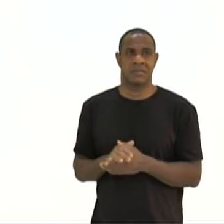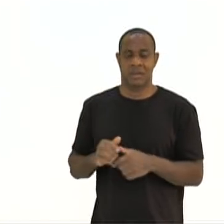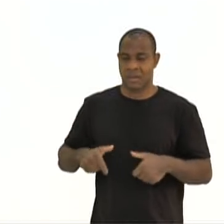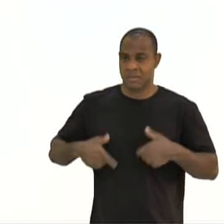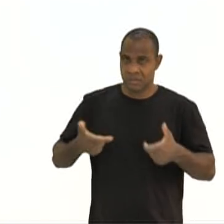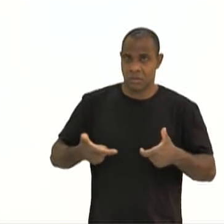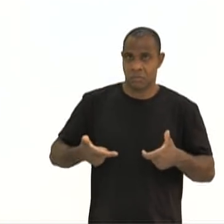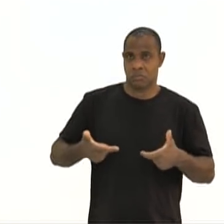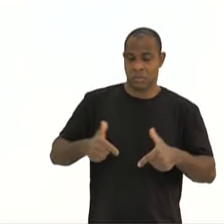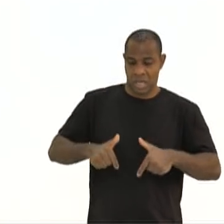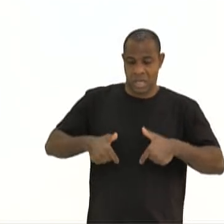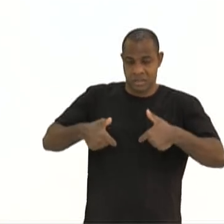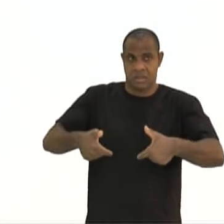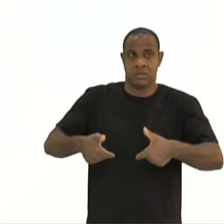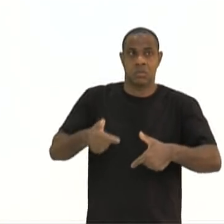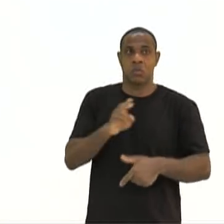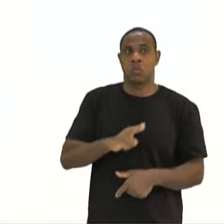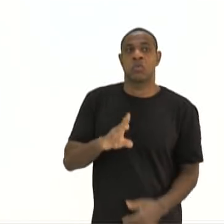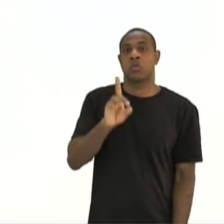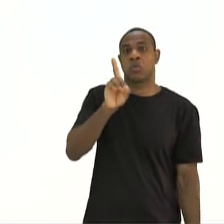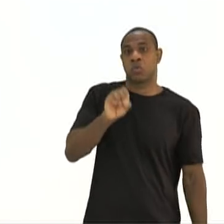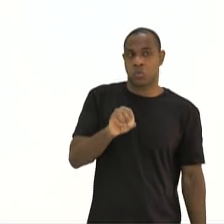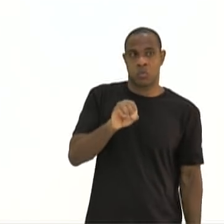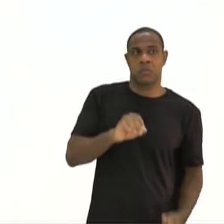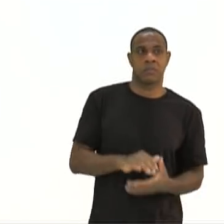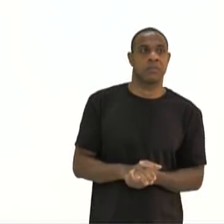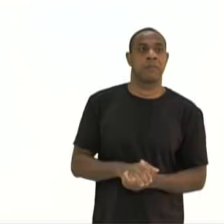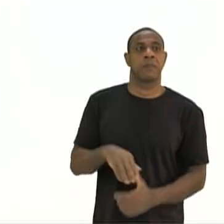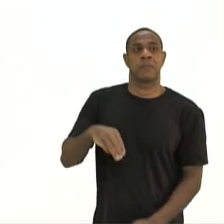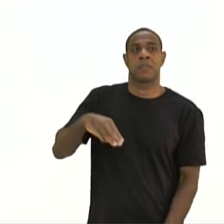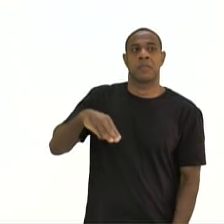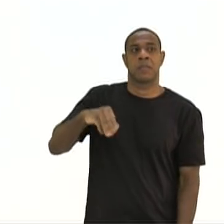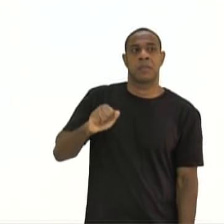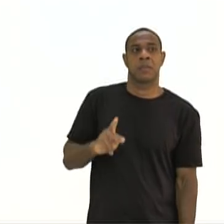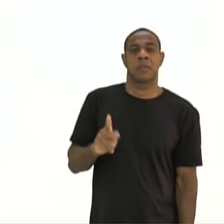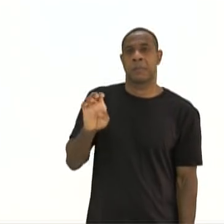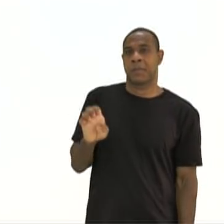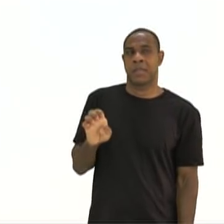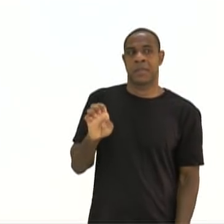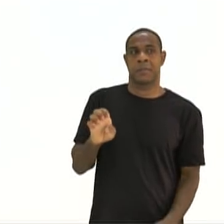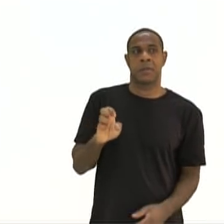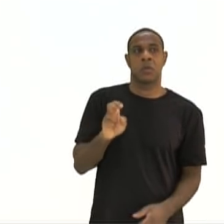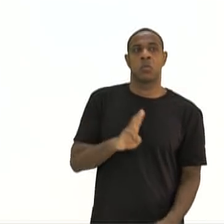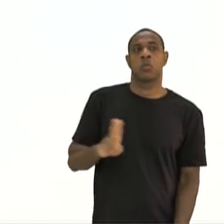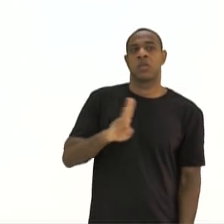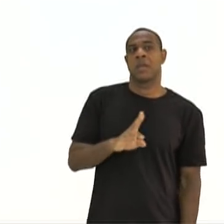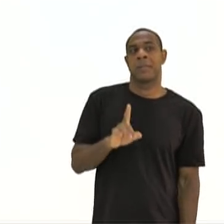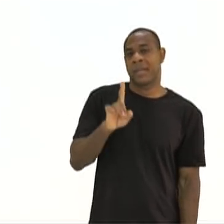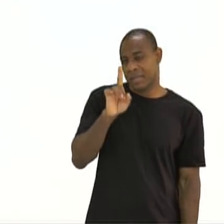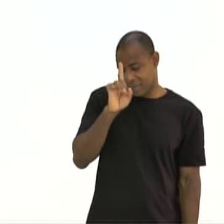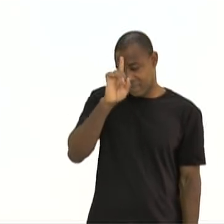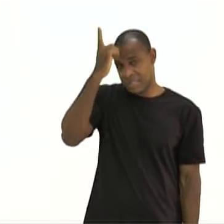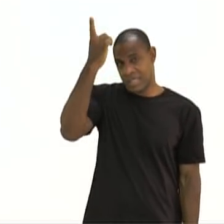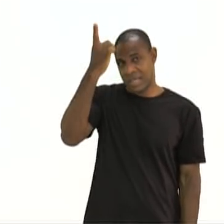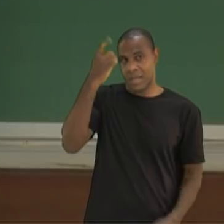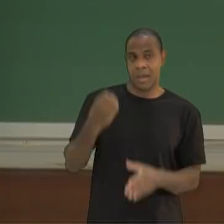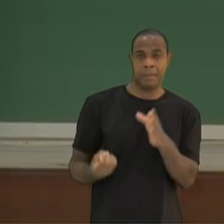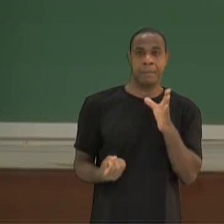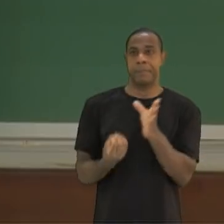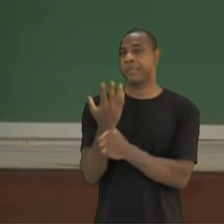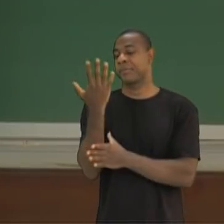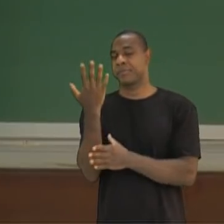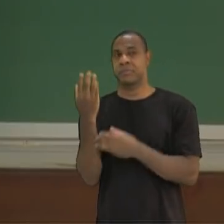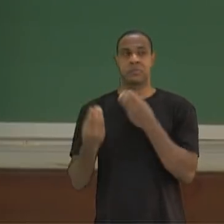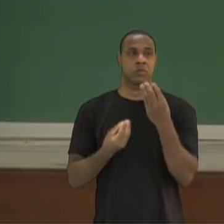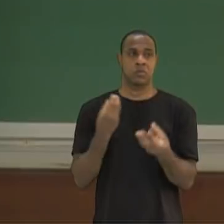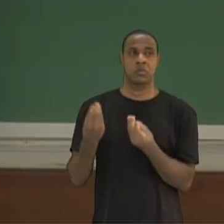tarefas, deveres, eu uso do. O make eu vou usar para criar, para executar, para construir. Então, eu sempre digo